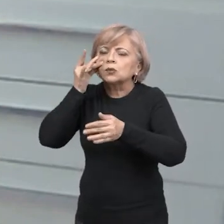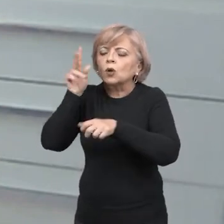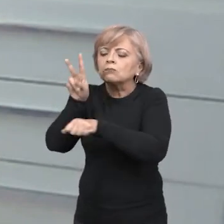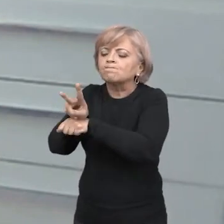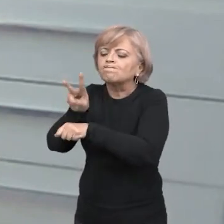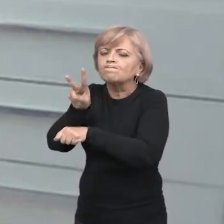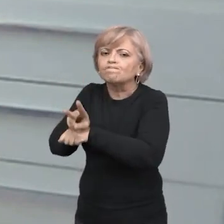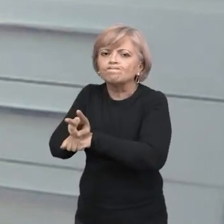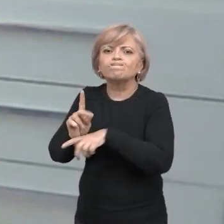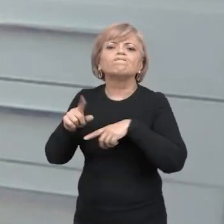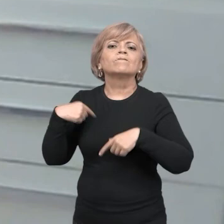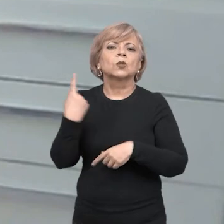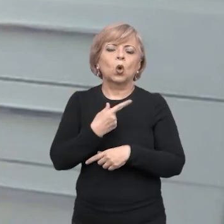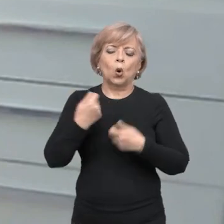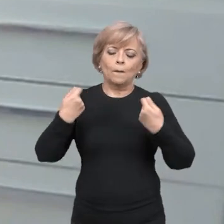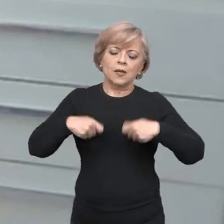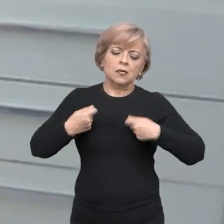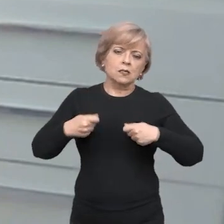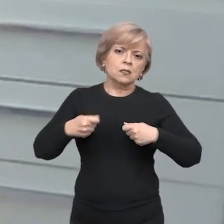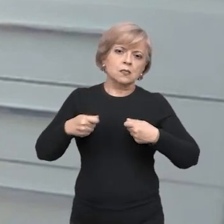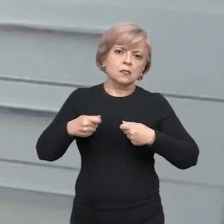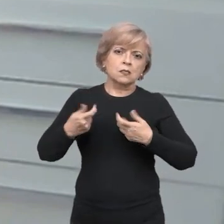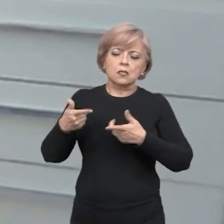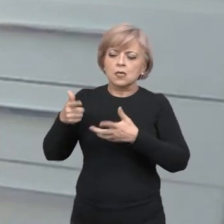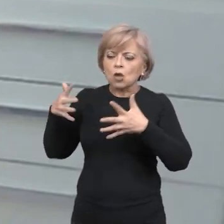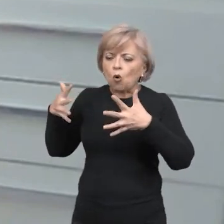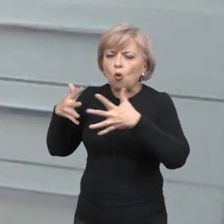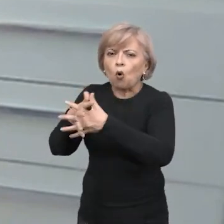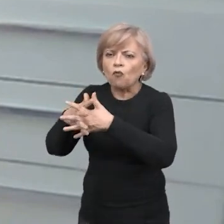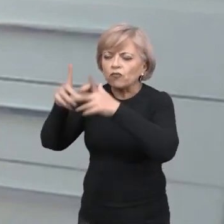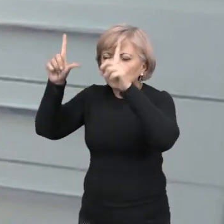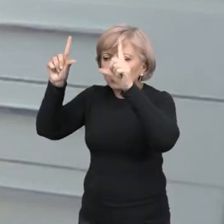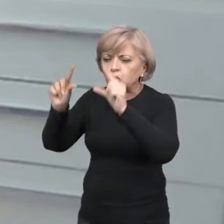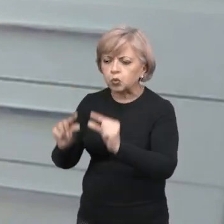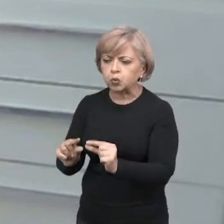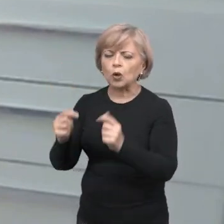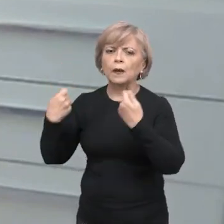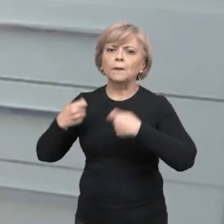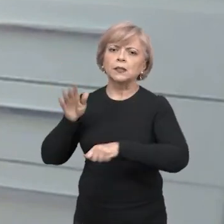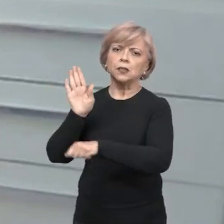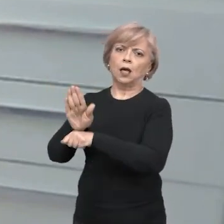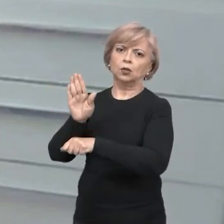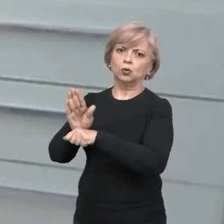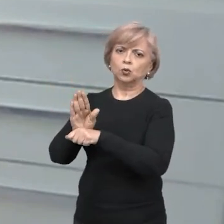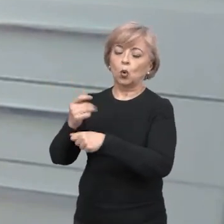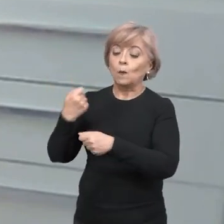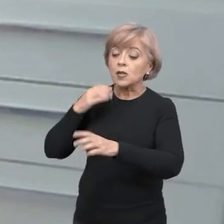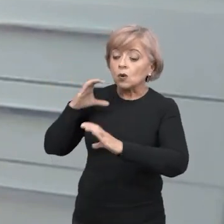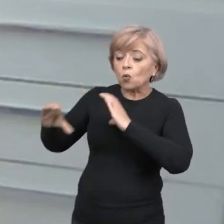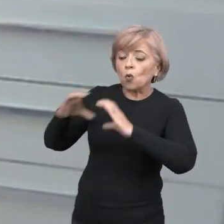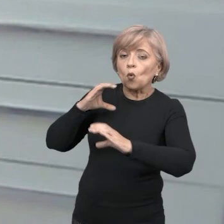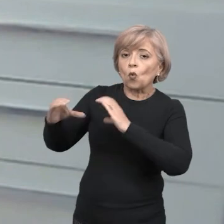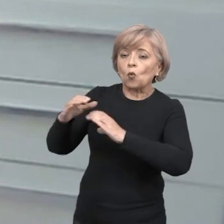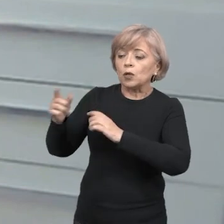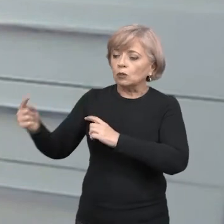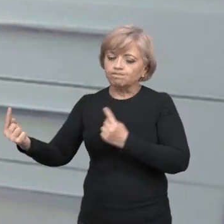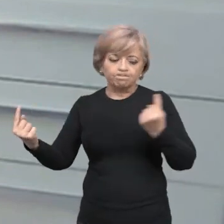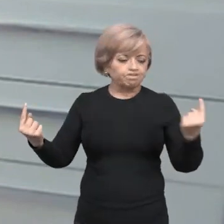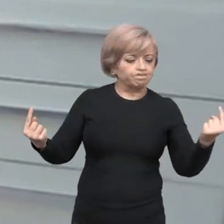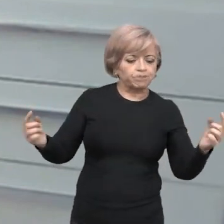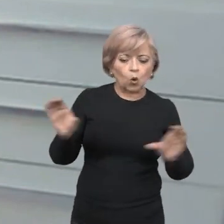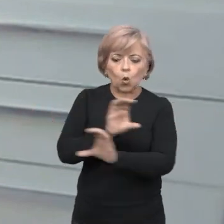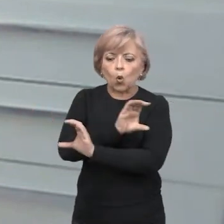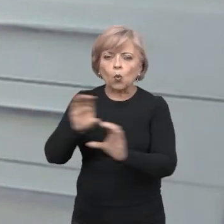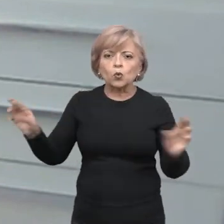possamos 61 desse conflito para que possamos ampliar a esposa para que a disputa seja qualificada